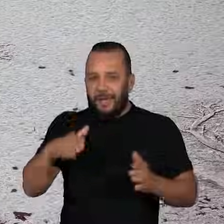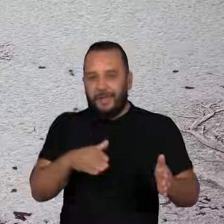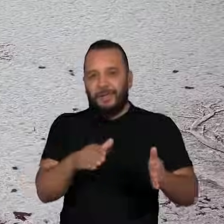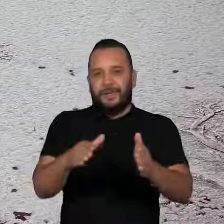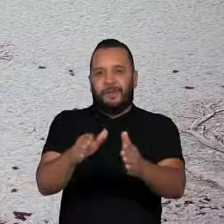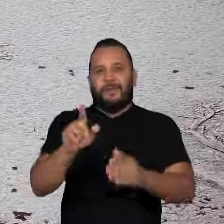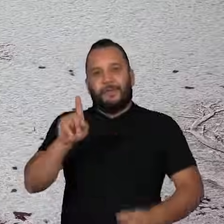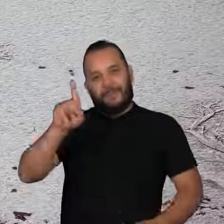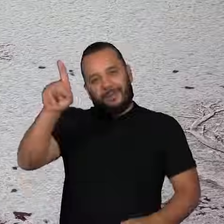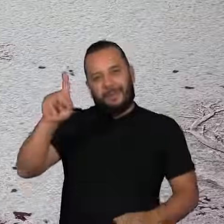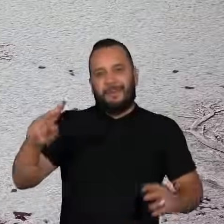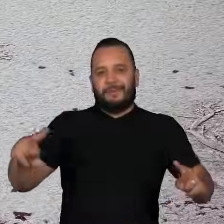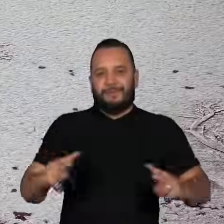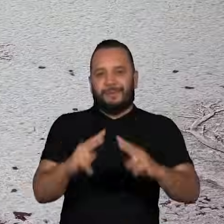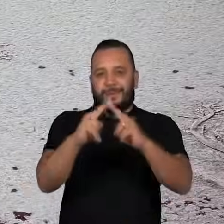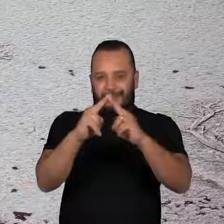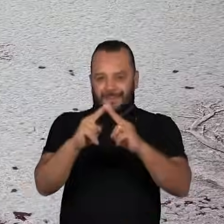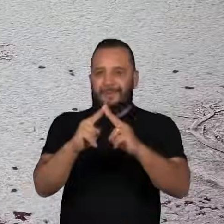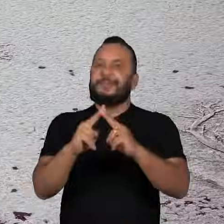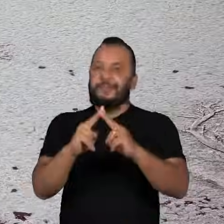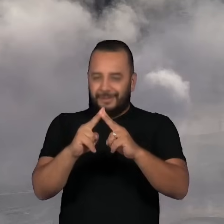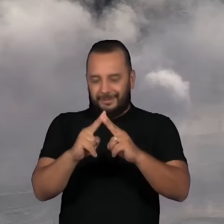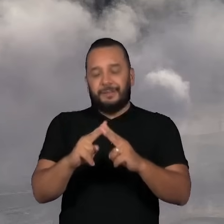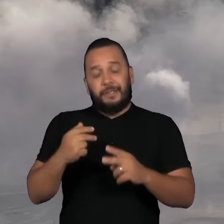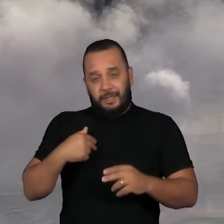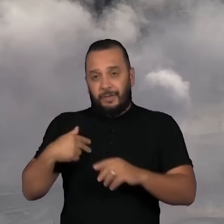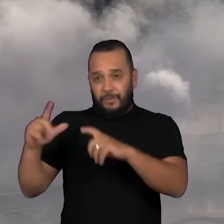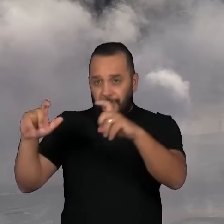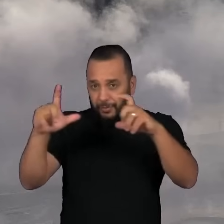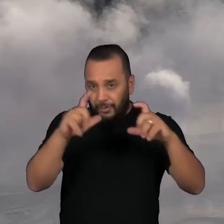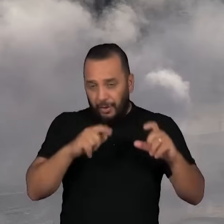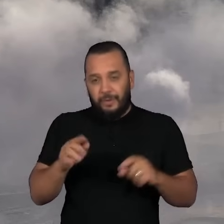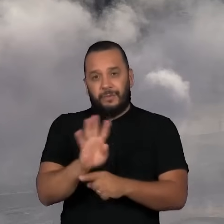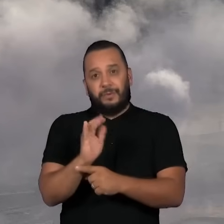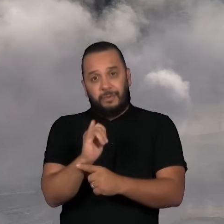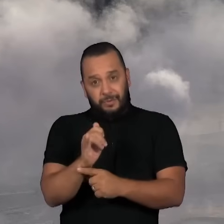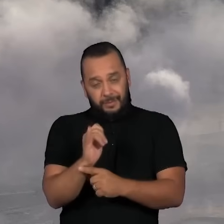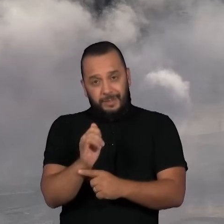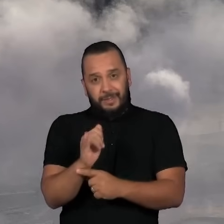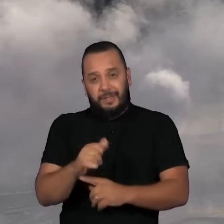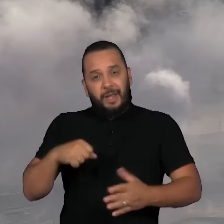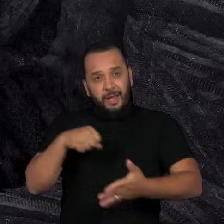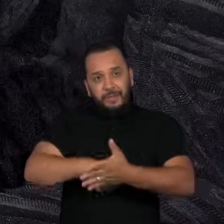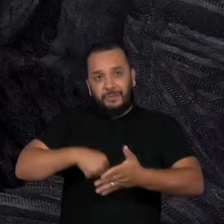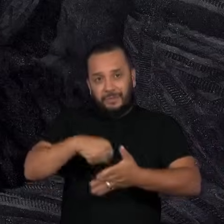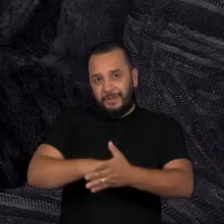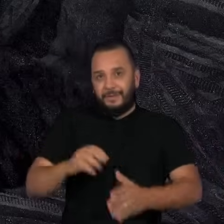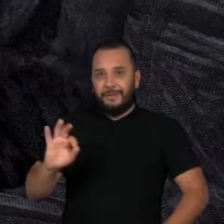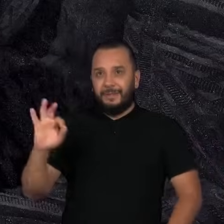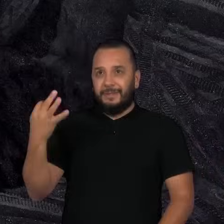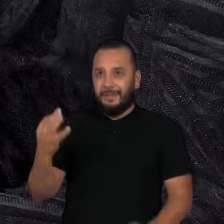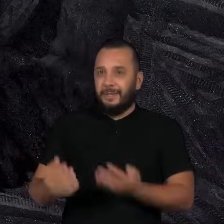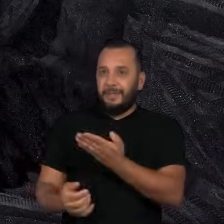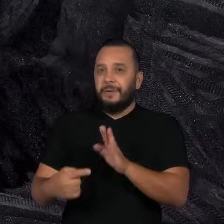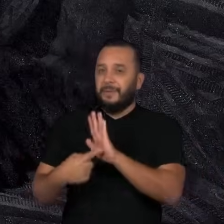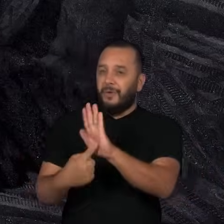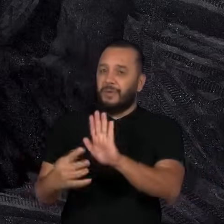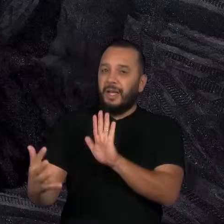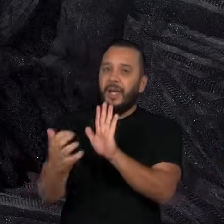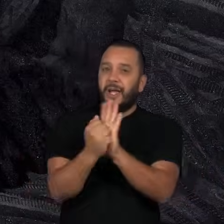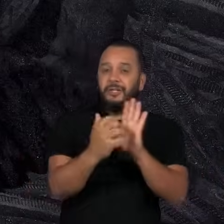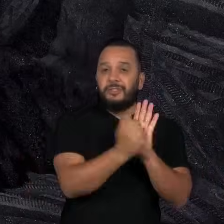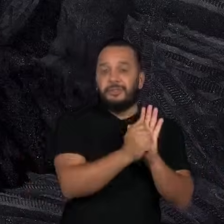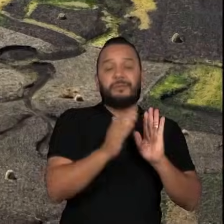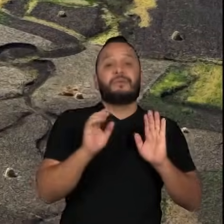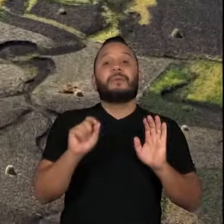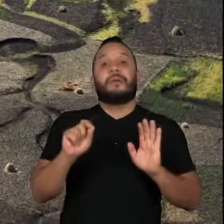O trabalho do conceituado fotógrafo, documentarista e ativista ambiental francês guarda registros de mais de 5